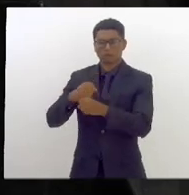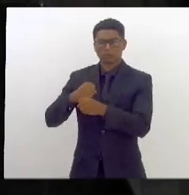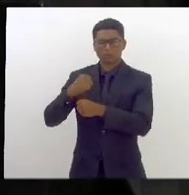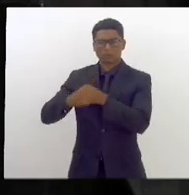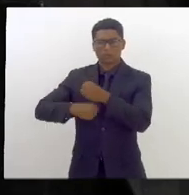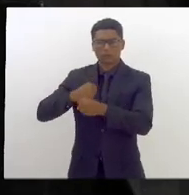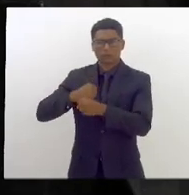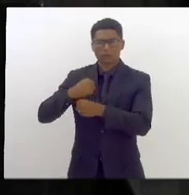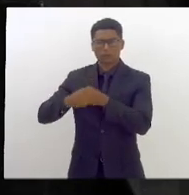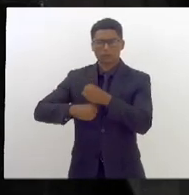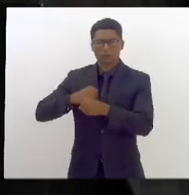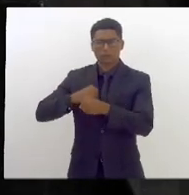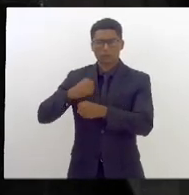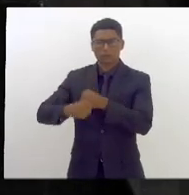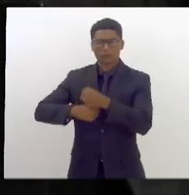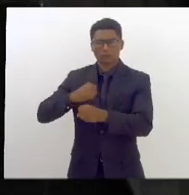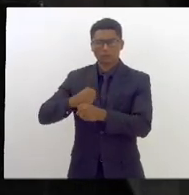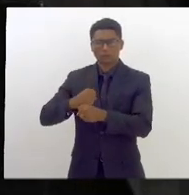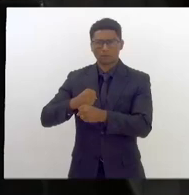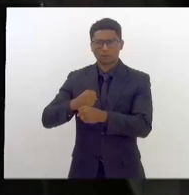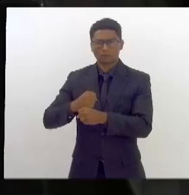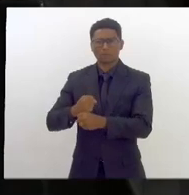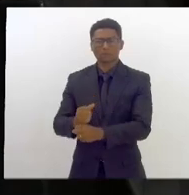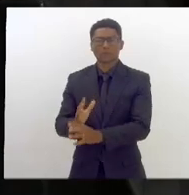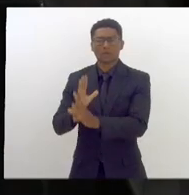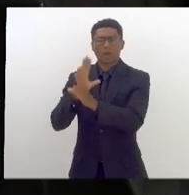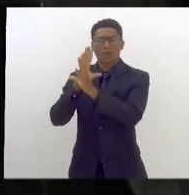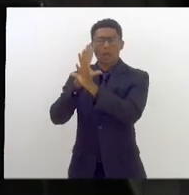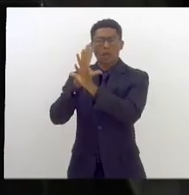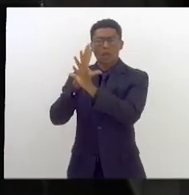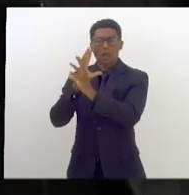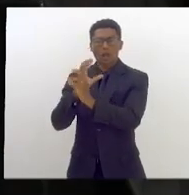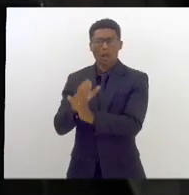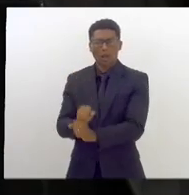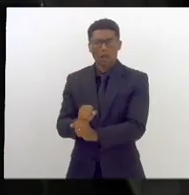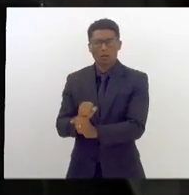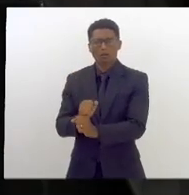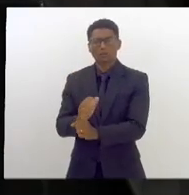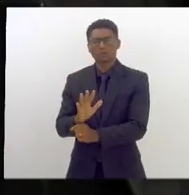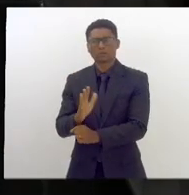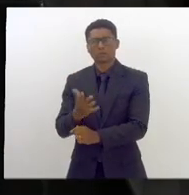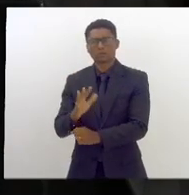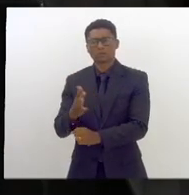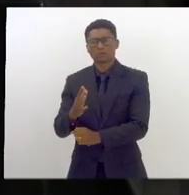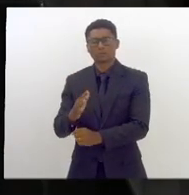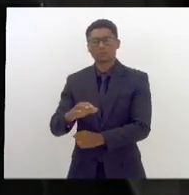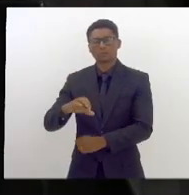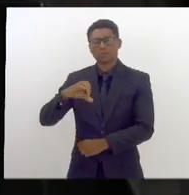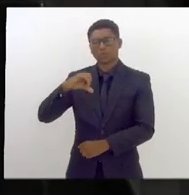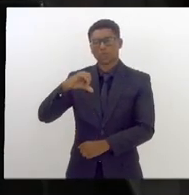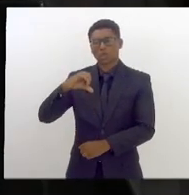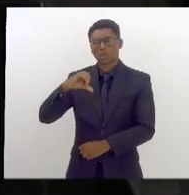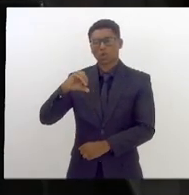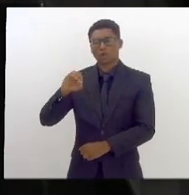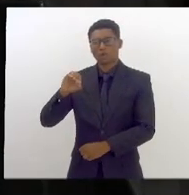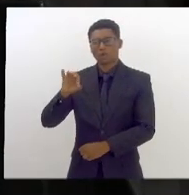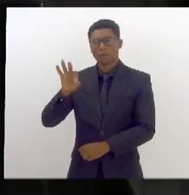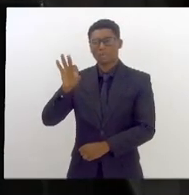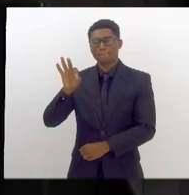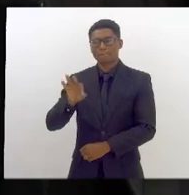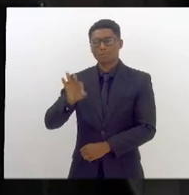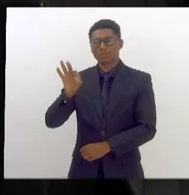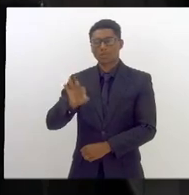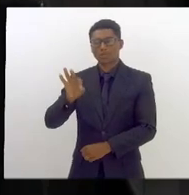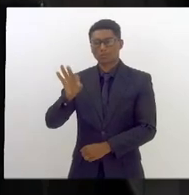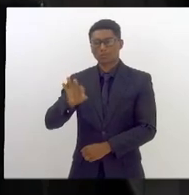ano Talvez consuma uma média de 90% do total